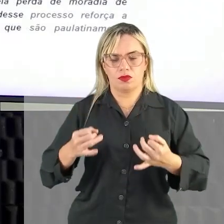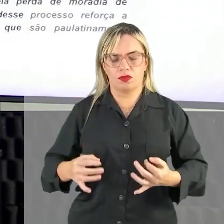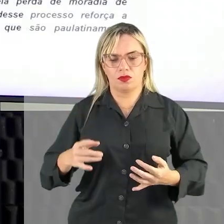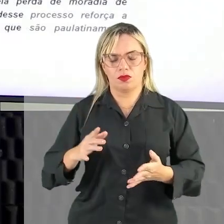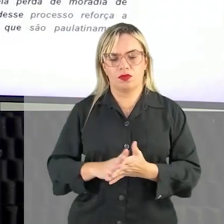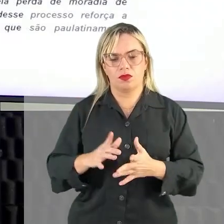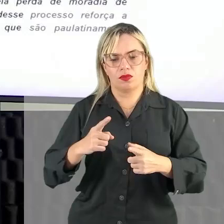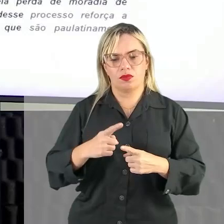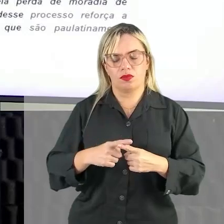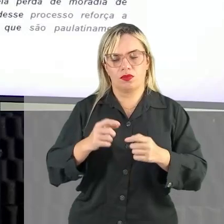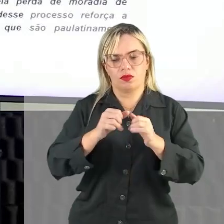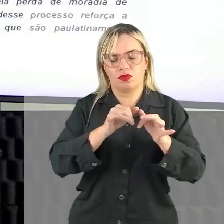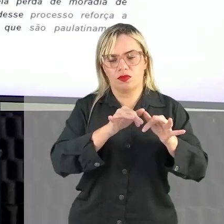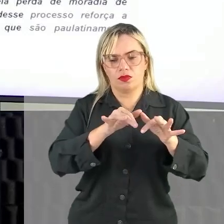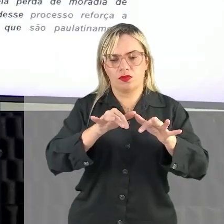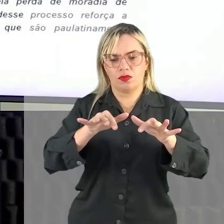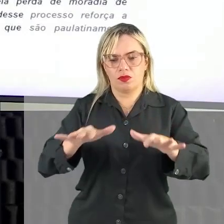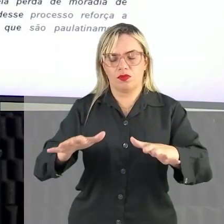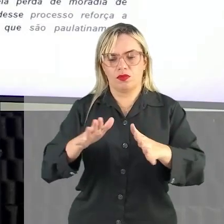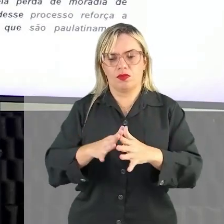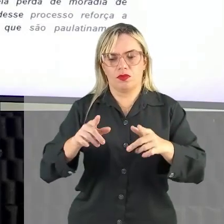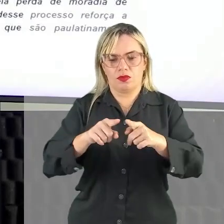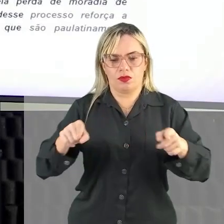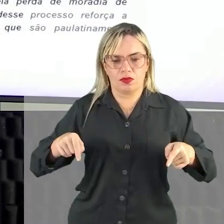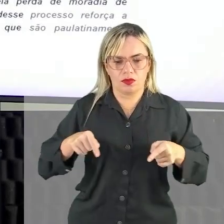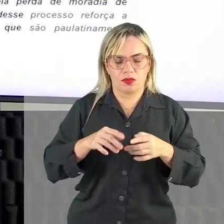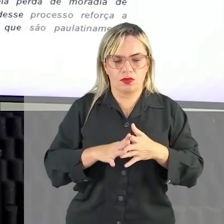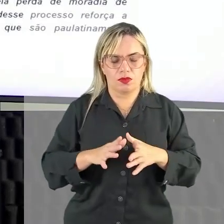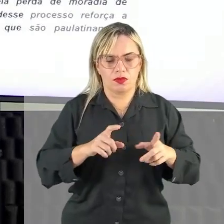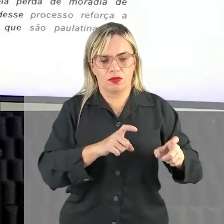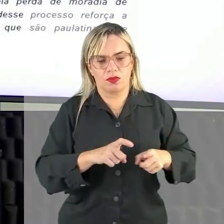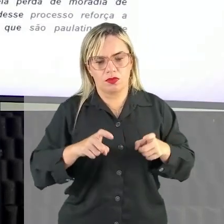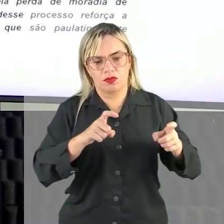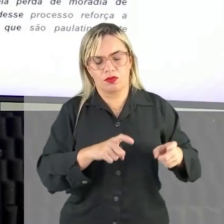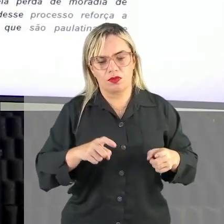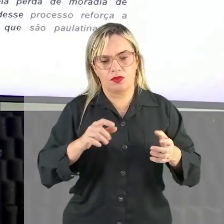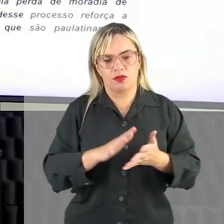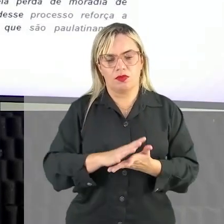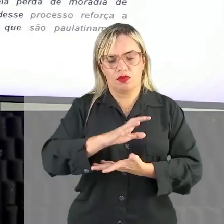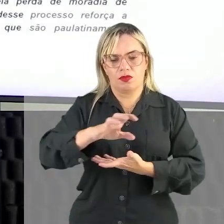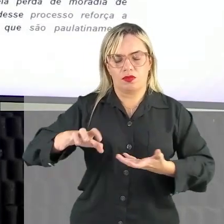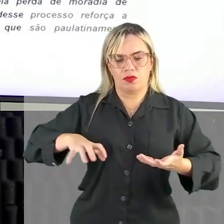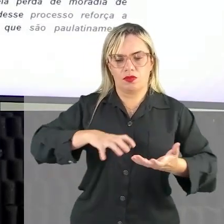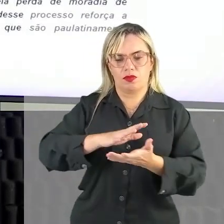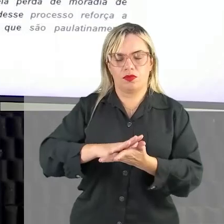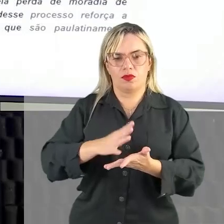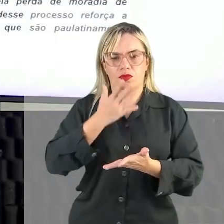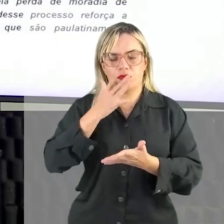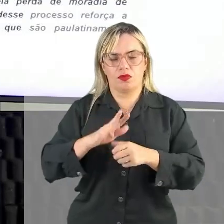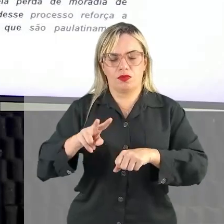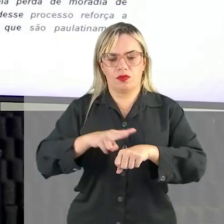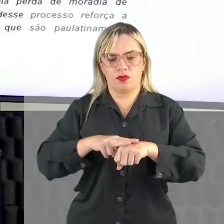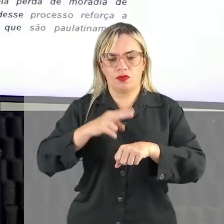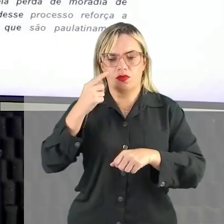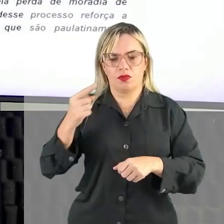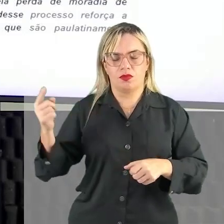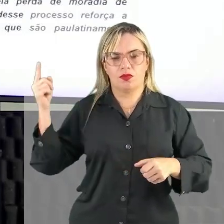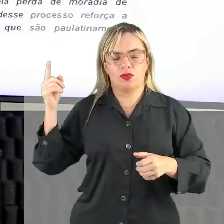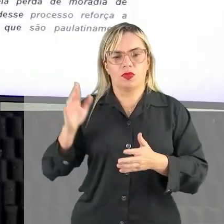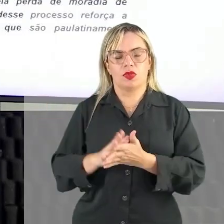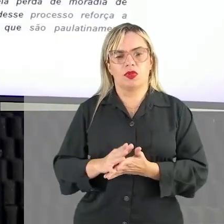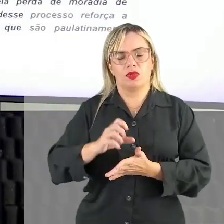virtude da Ampliação de fronteiras agrícolas em meio às demandas da revolução Verde sobre